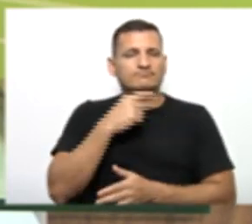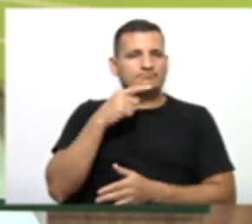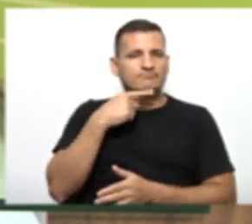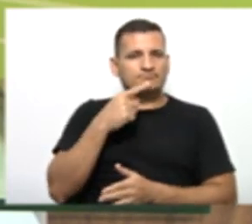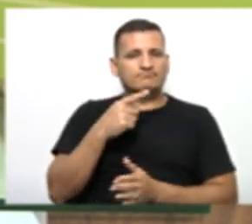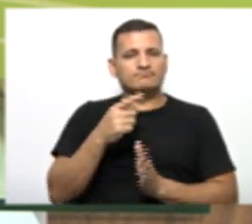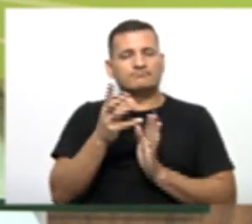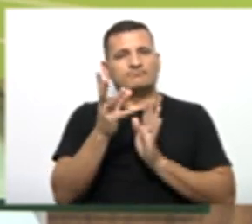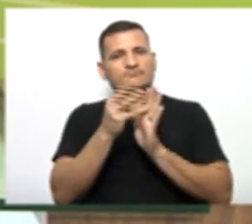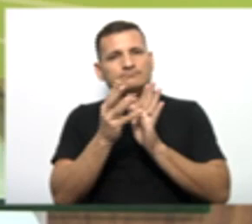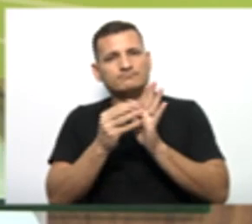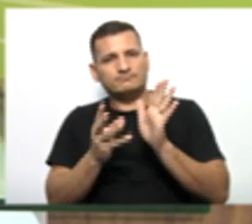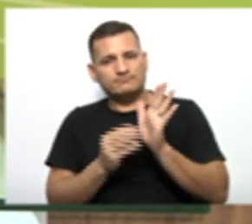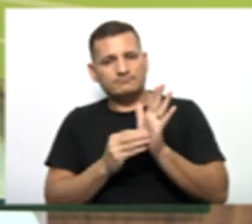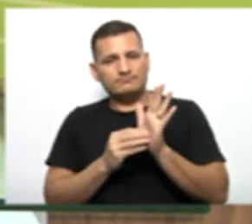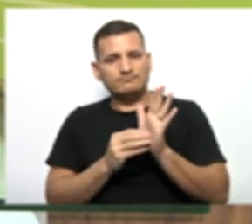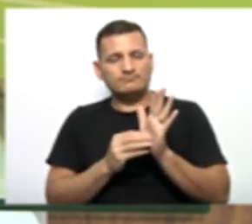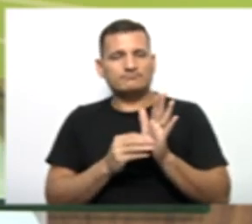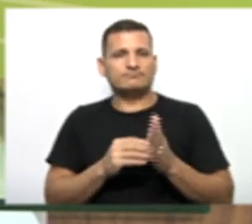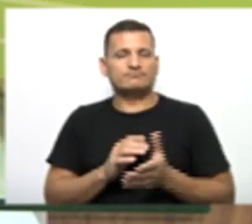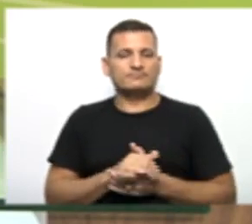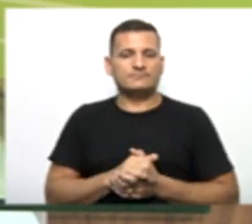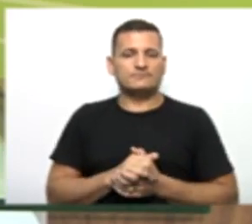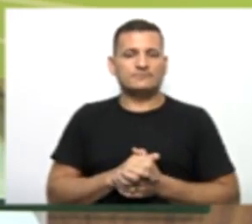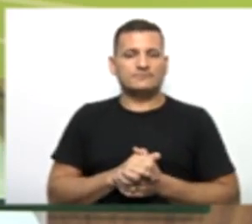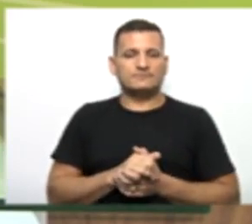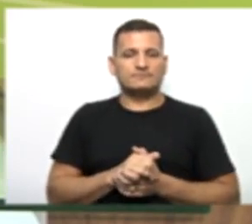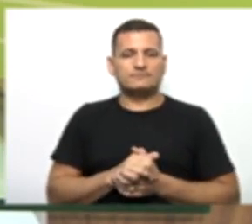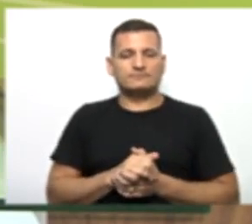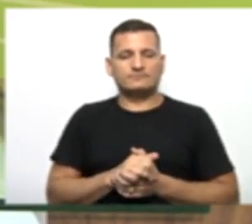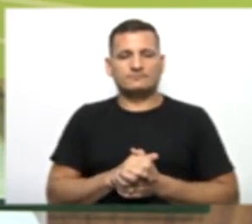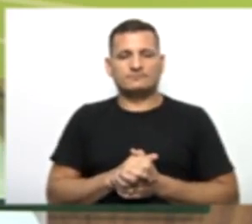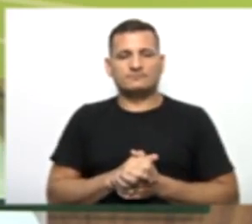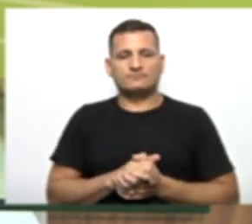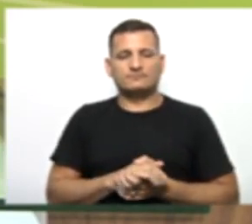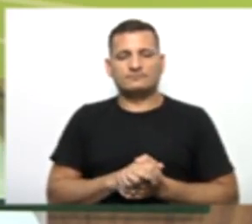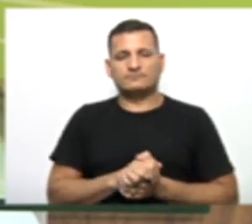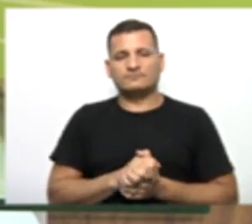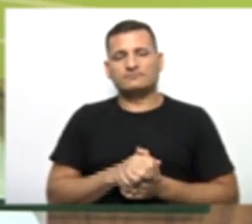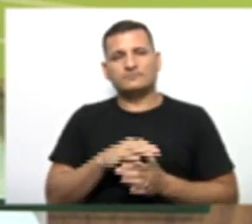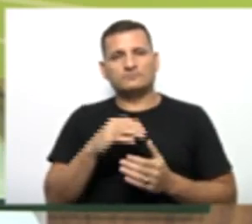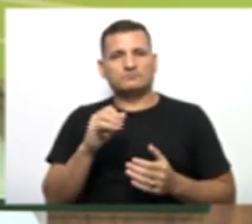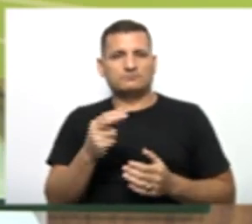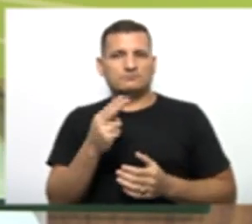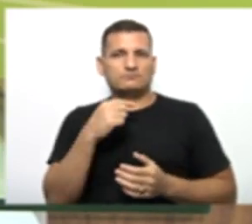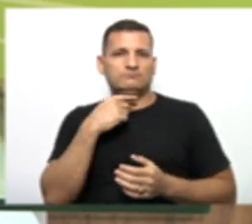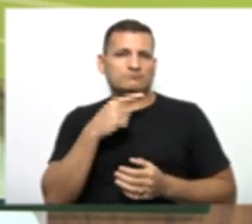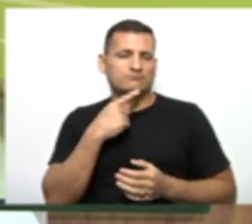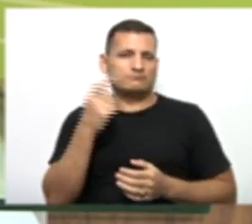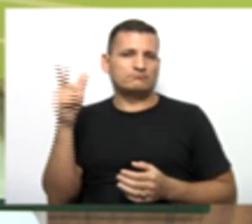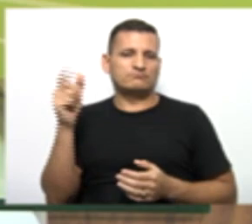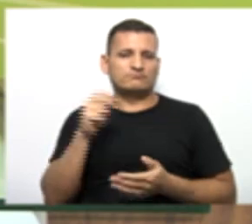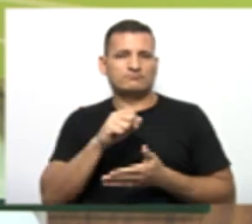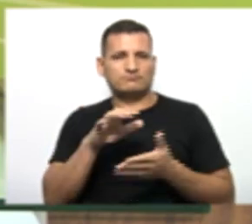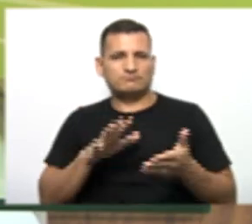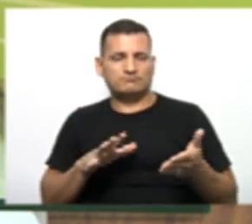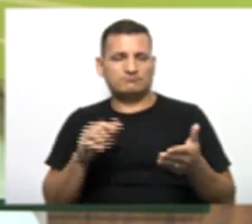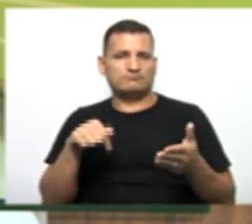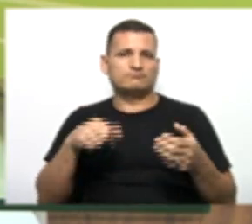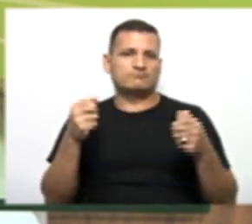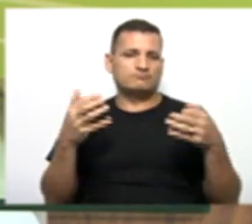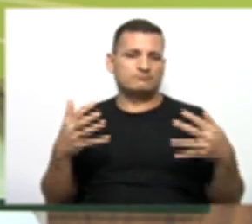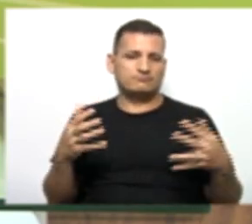o conteúdo, alguma dúvida relacionada a outras atividades aqui que a gente possa esclarecer,